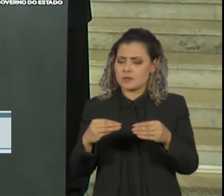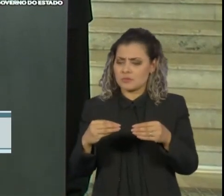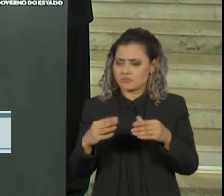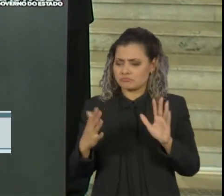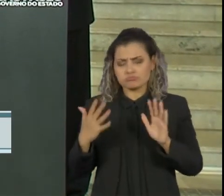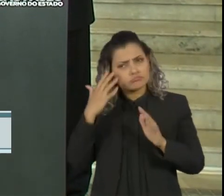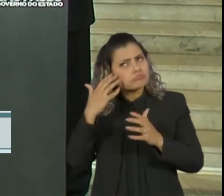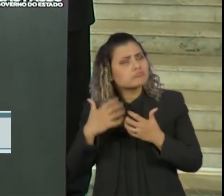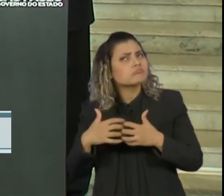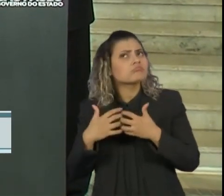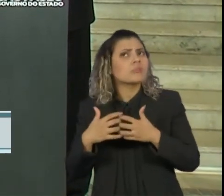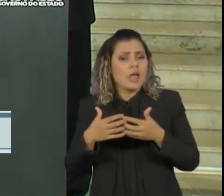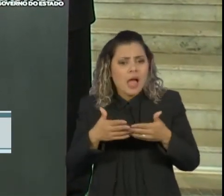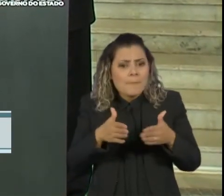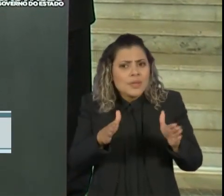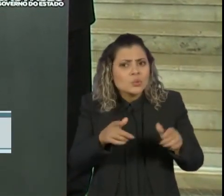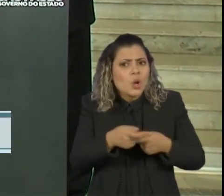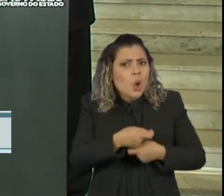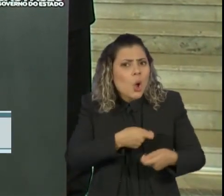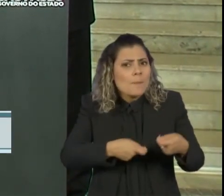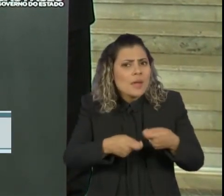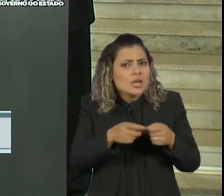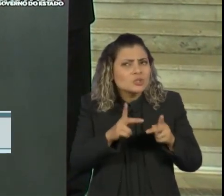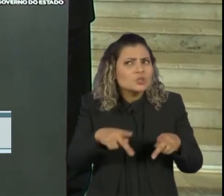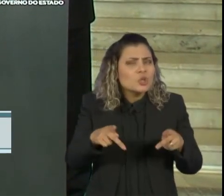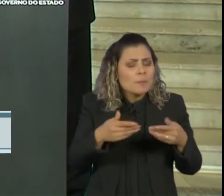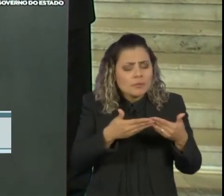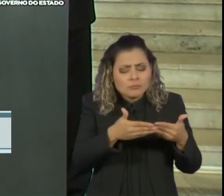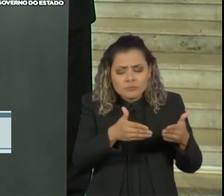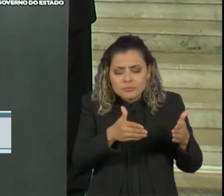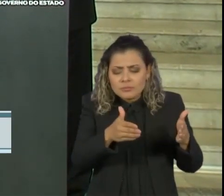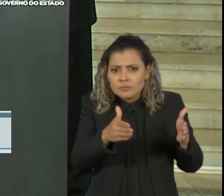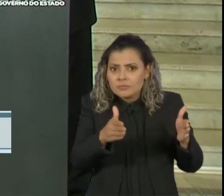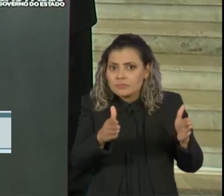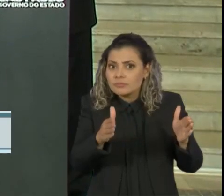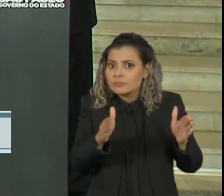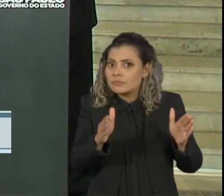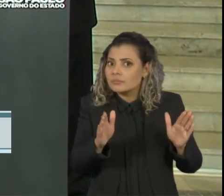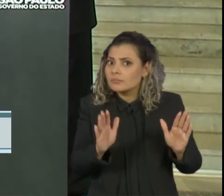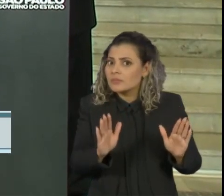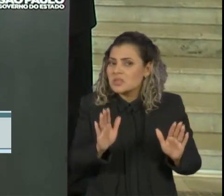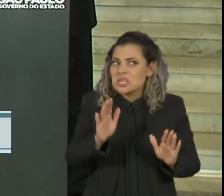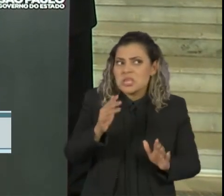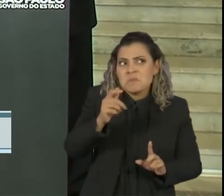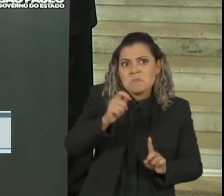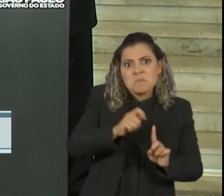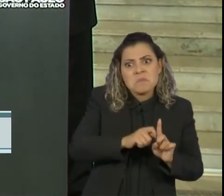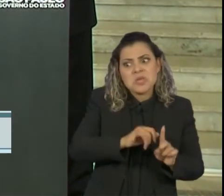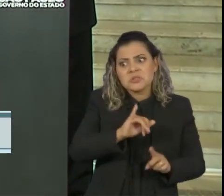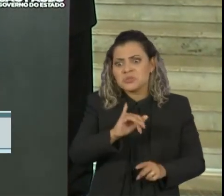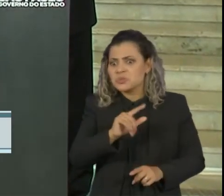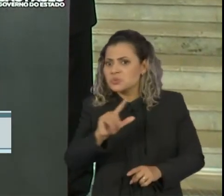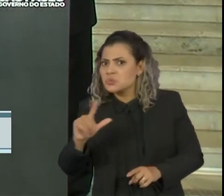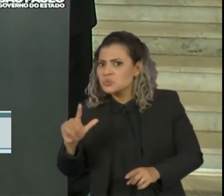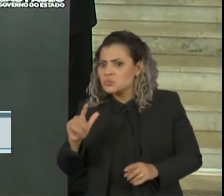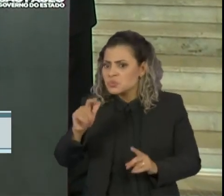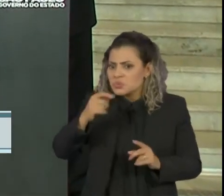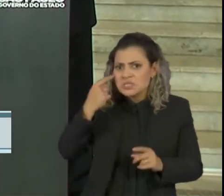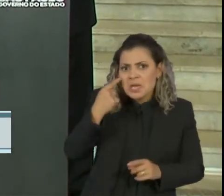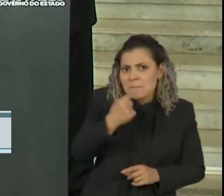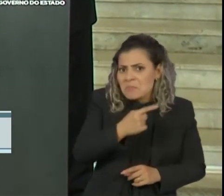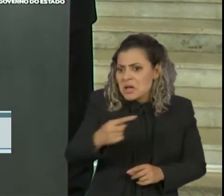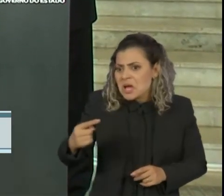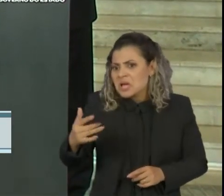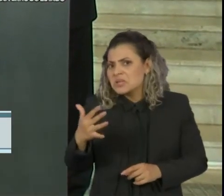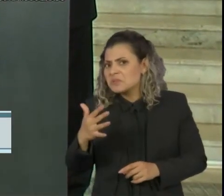dessa flexibilização, dessa reabertura de comércios de rua e de shopping centers vai acontecer em meados de julho, primeiros dias de julho,